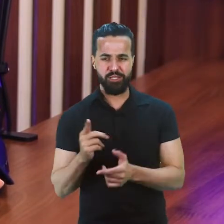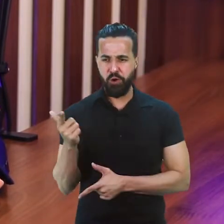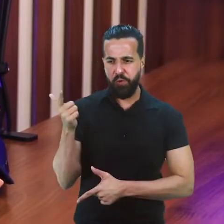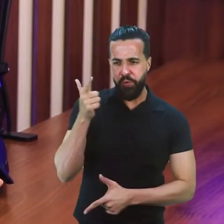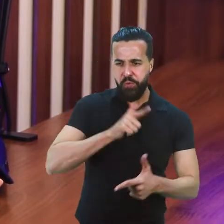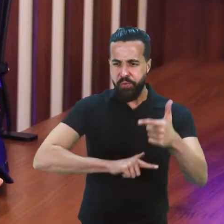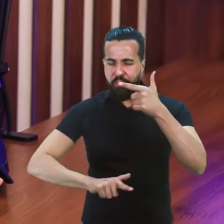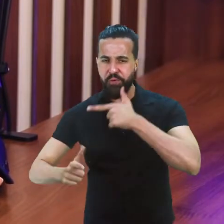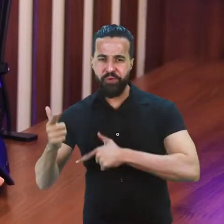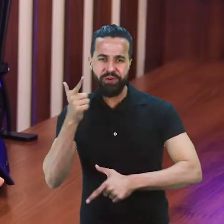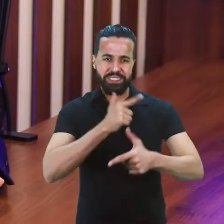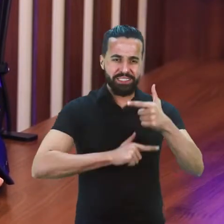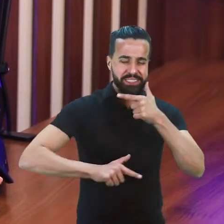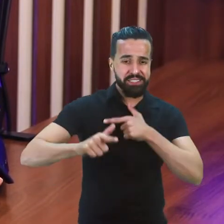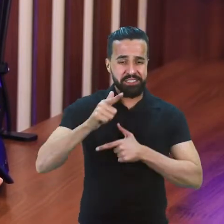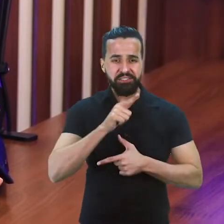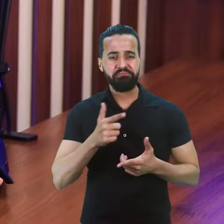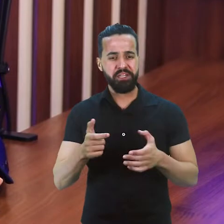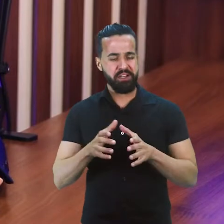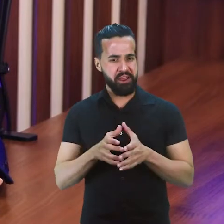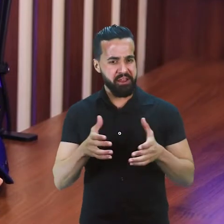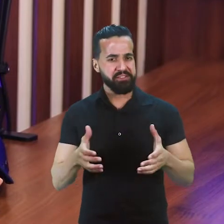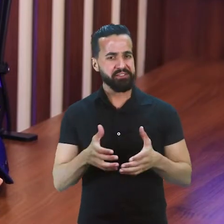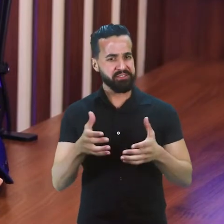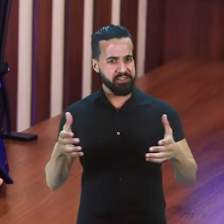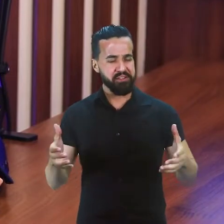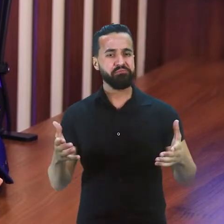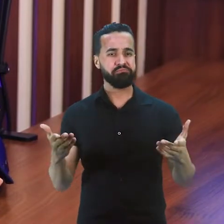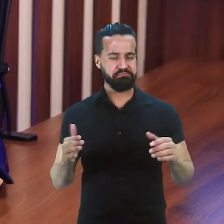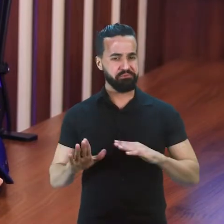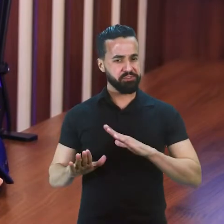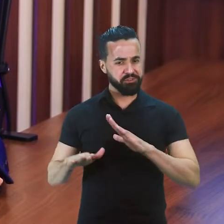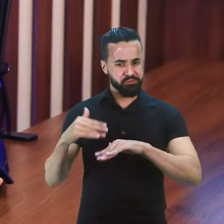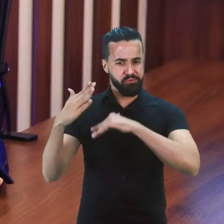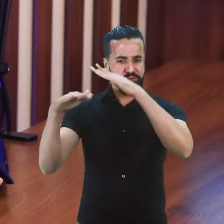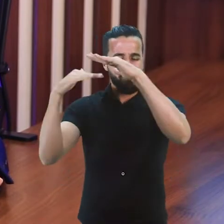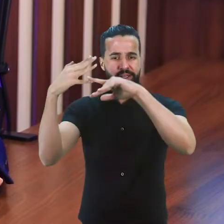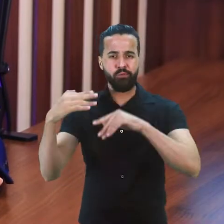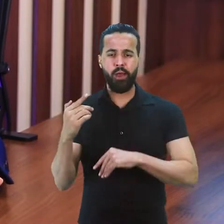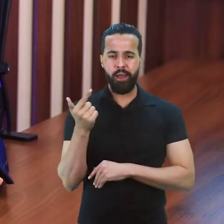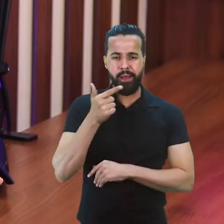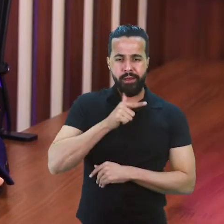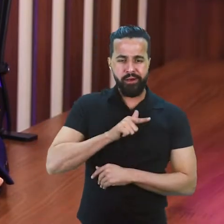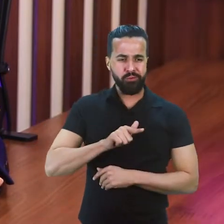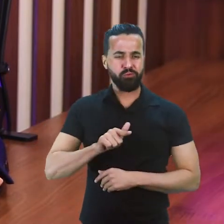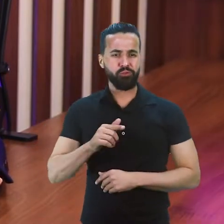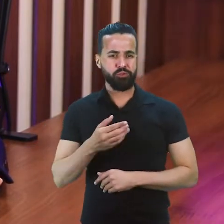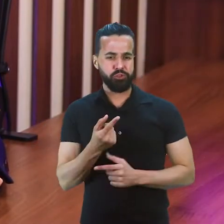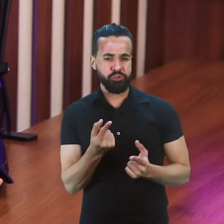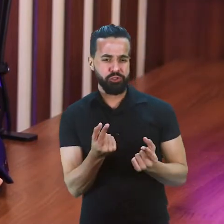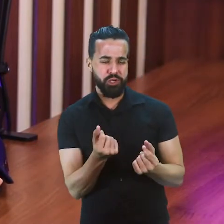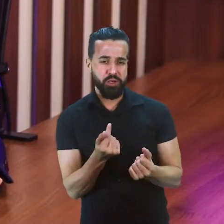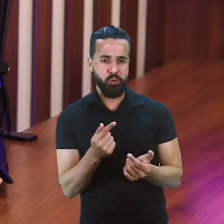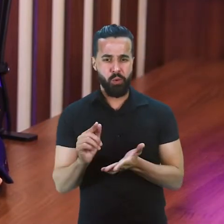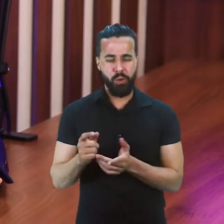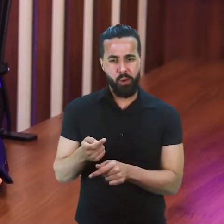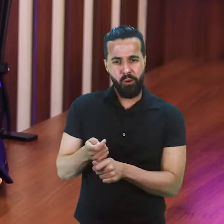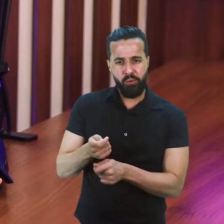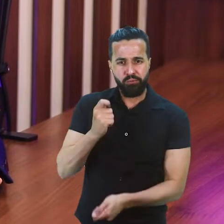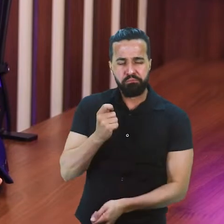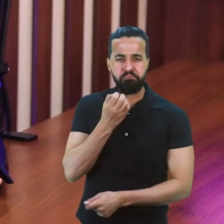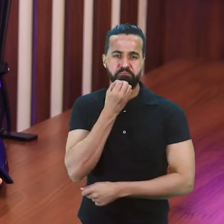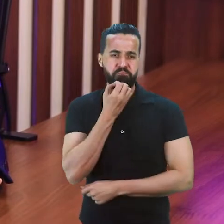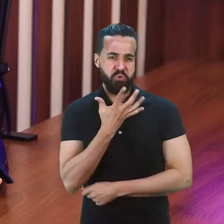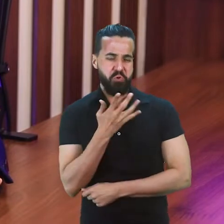as coisas, né? Crescendo, né? Ganhando um dinheirinho até razoável.